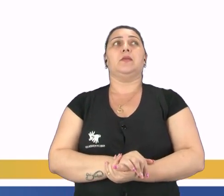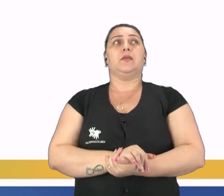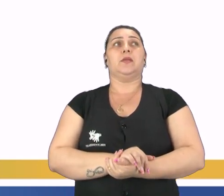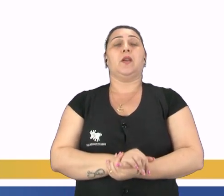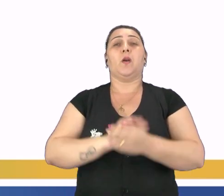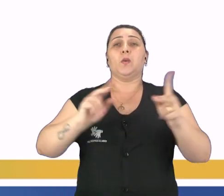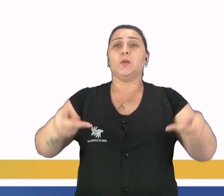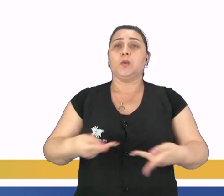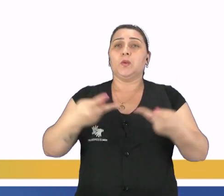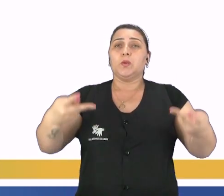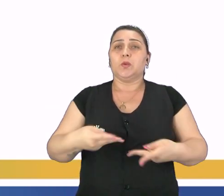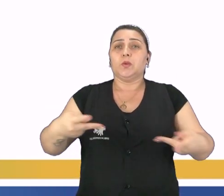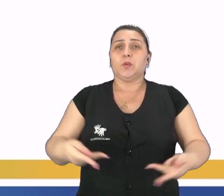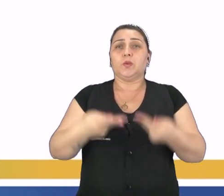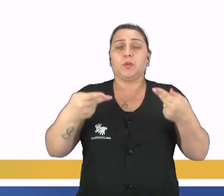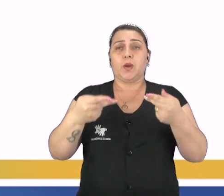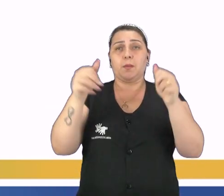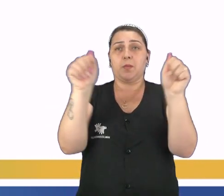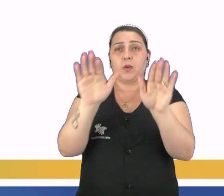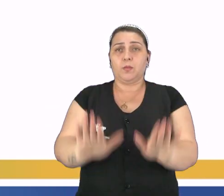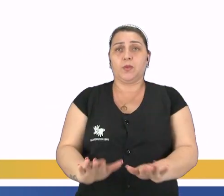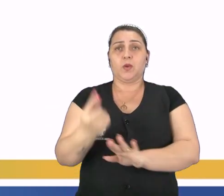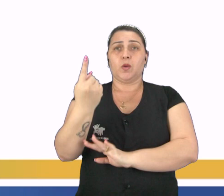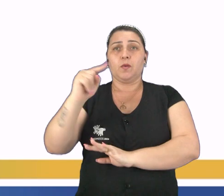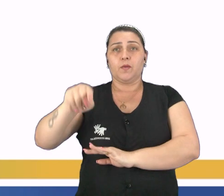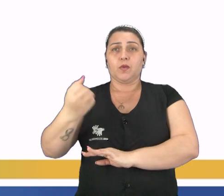o prato de espaguete ele estava com a promoção de